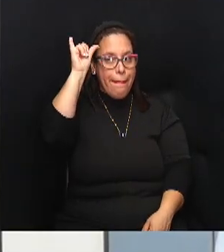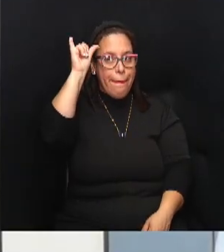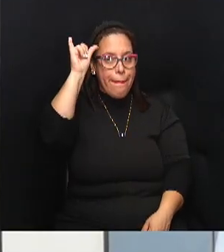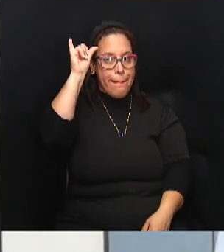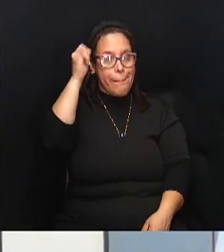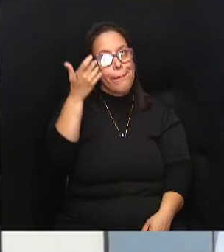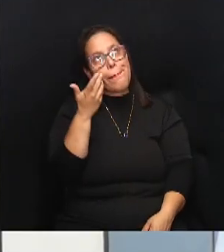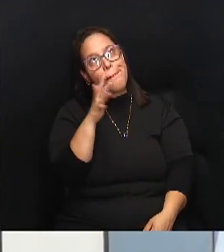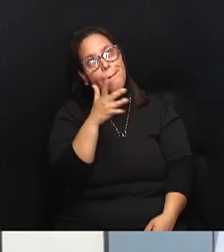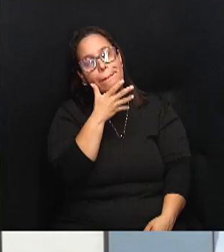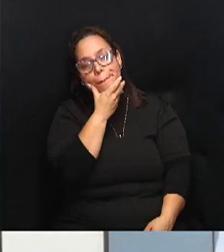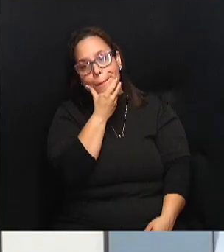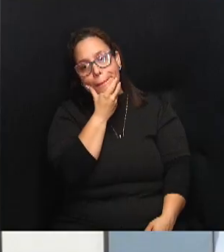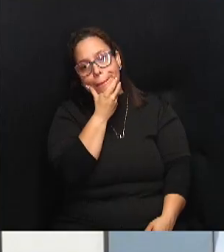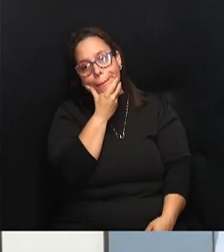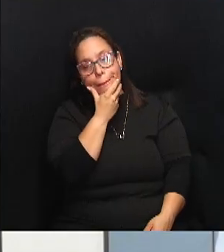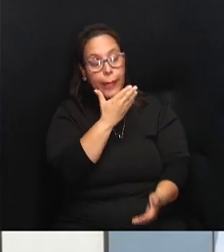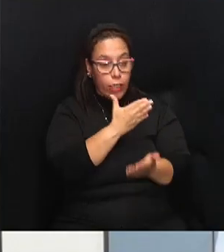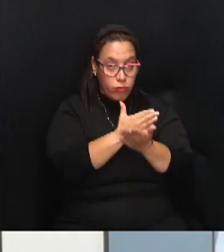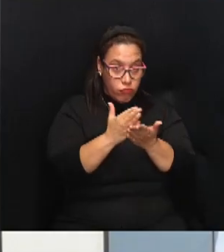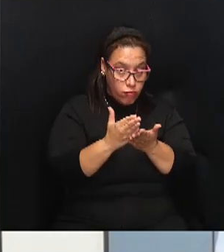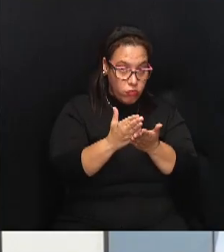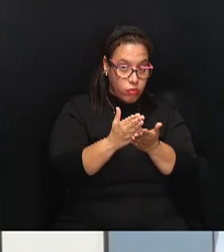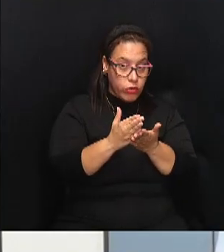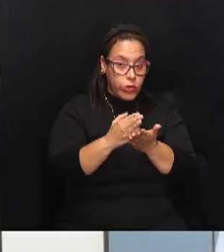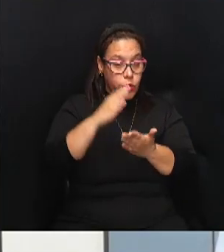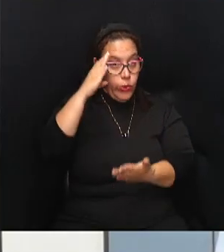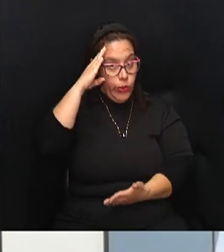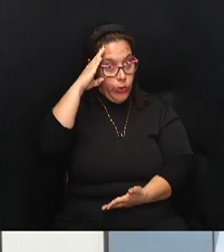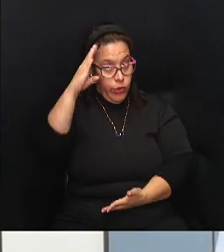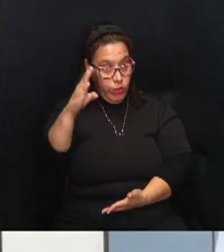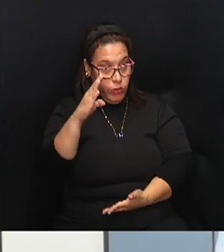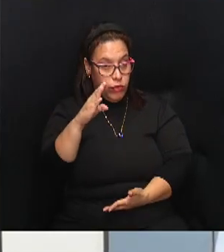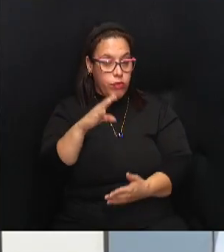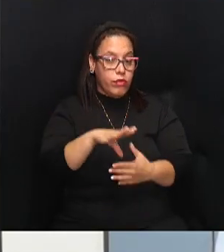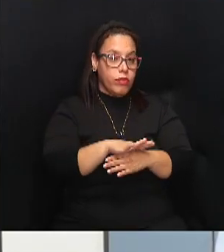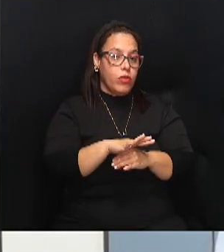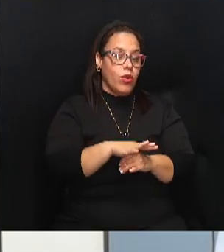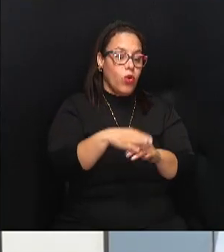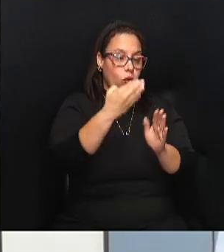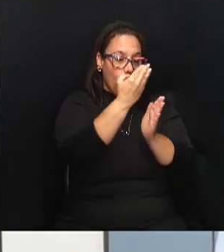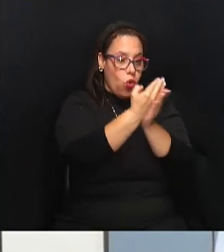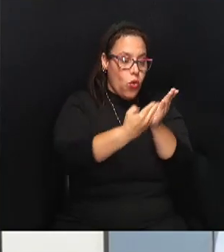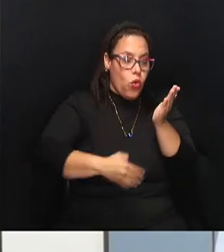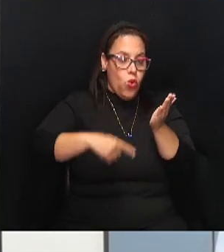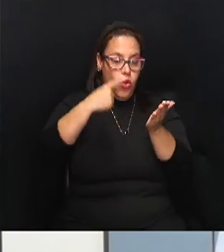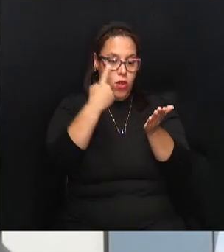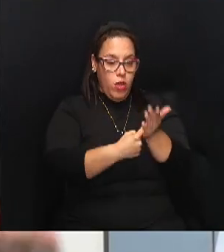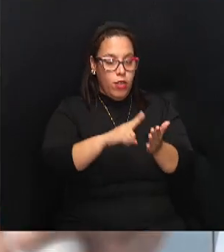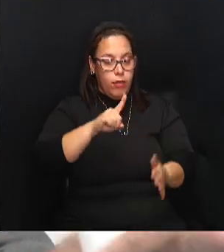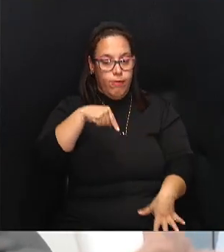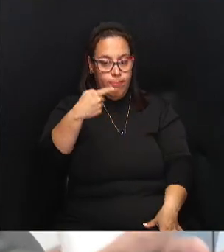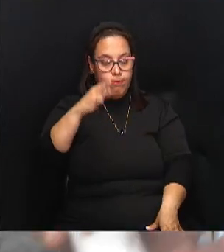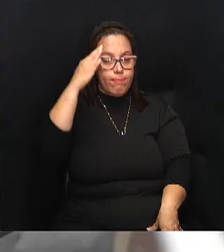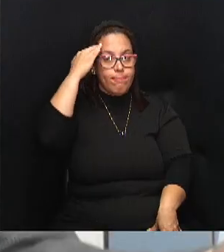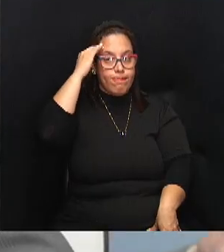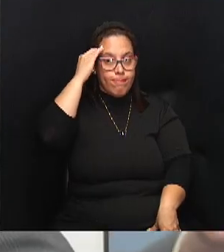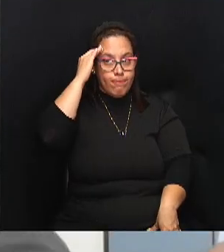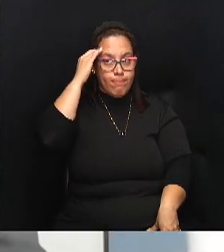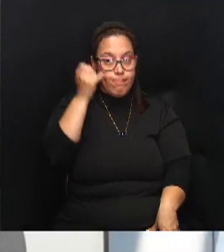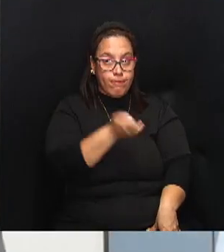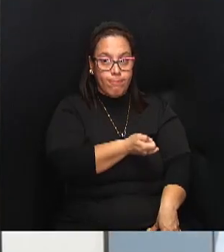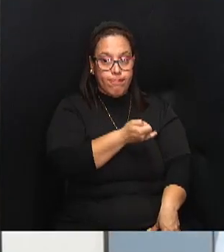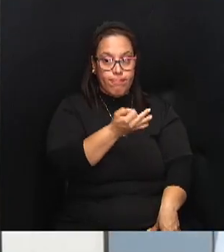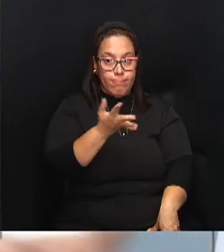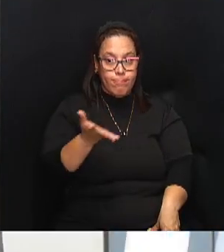que um início, um princípio é estabelecer o convênio e depois a gente entender quais são